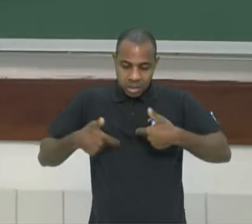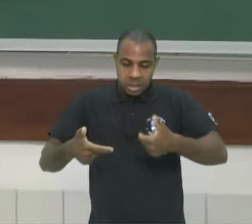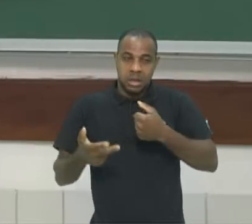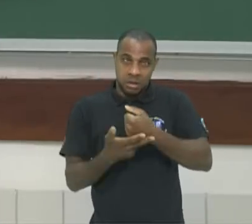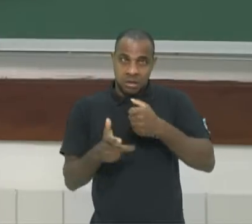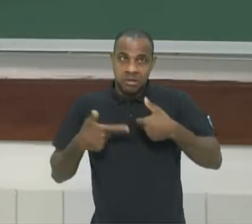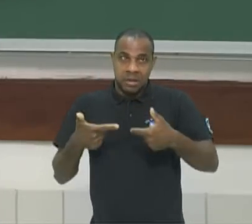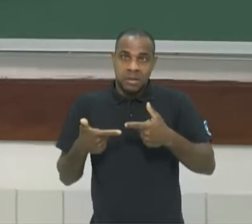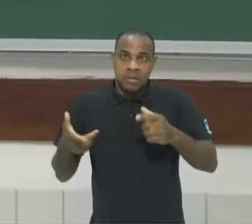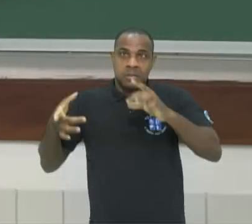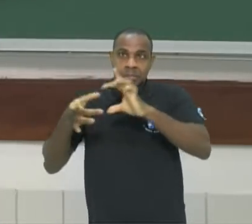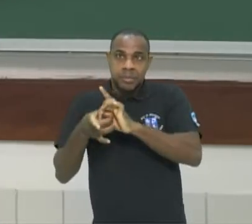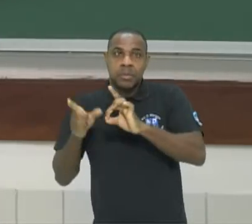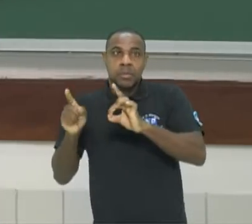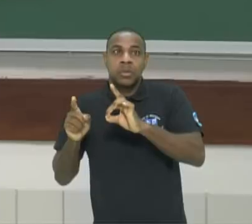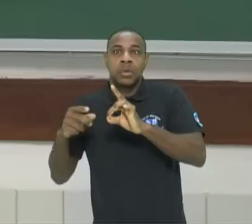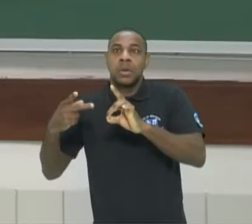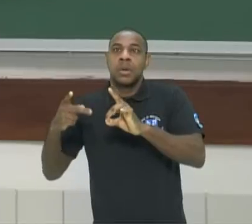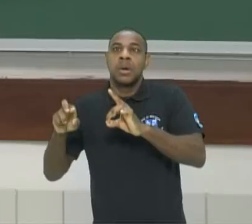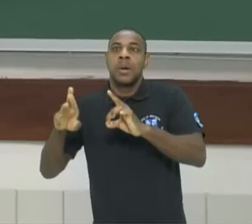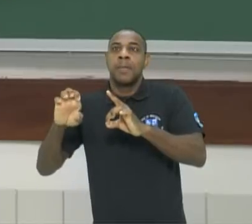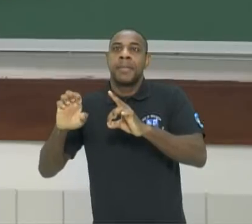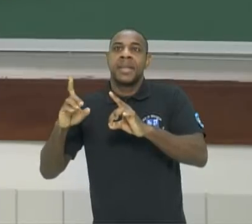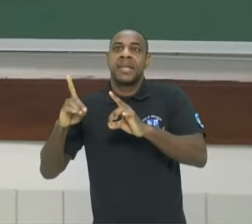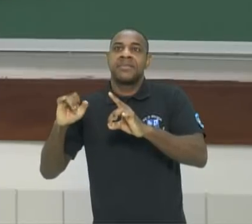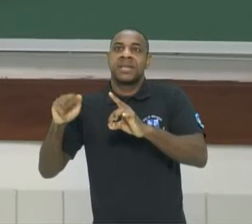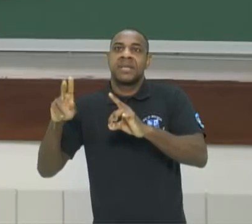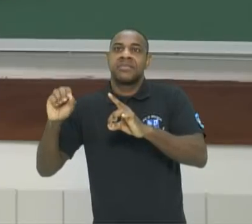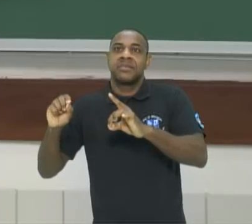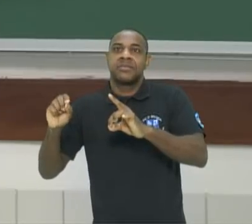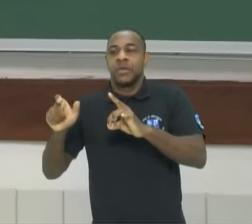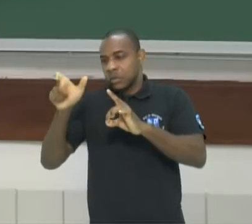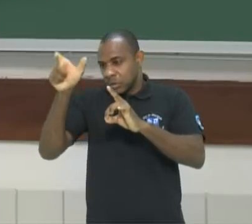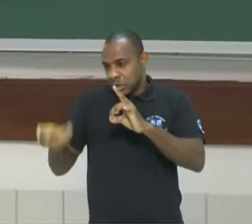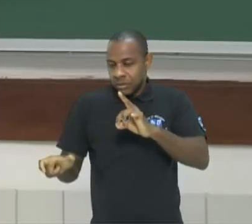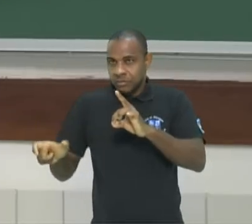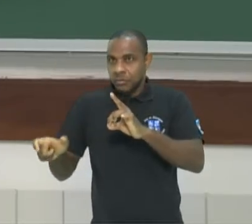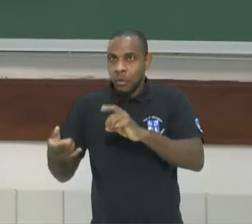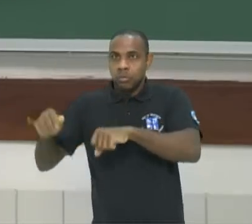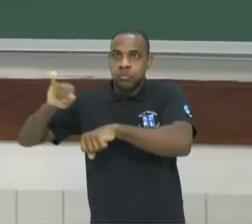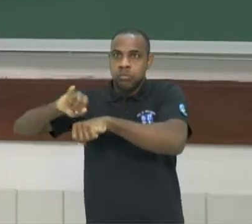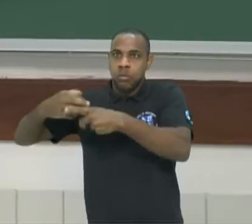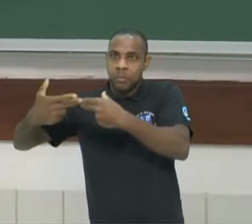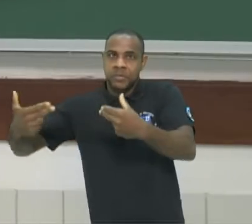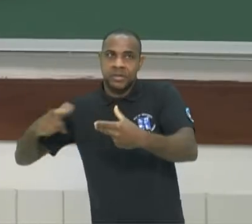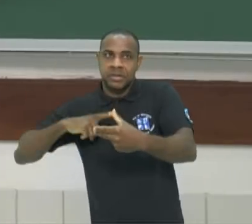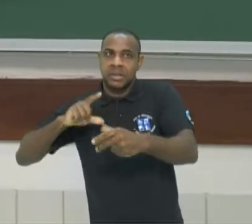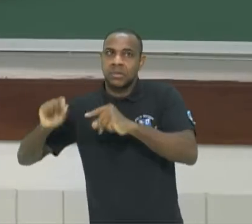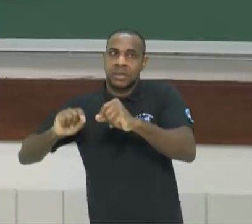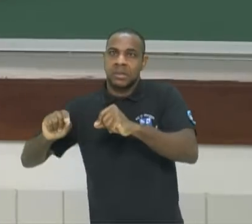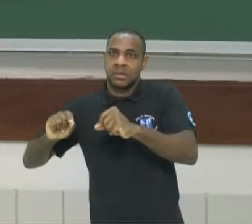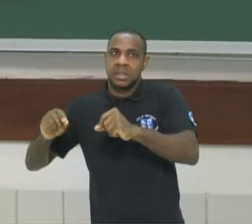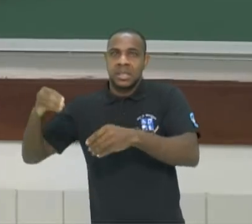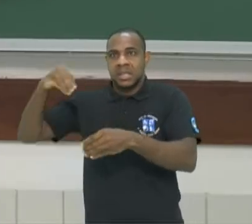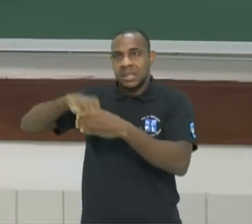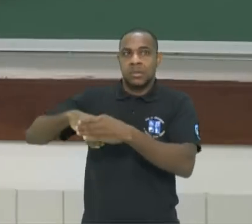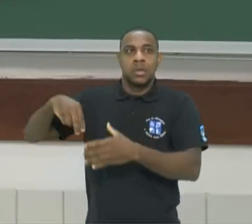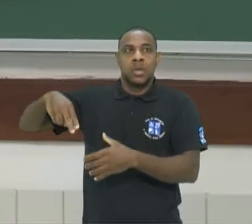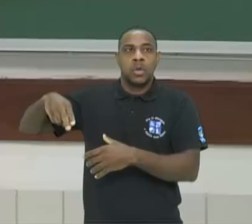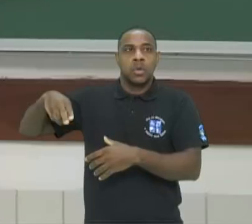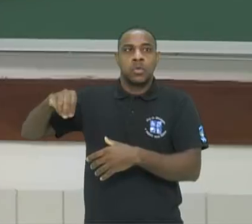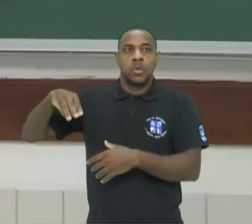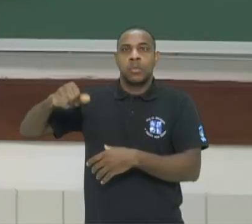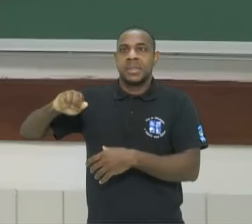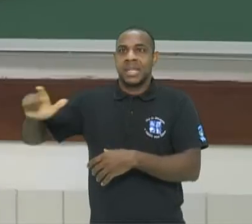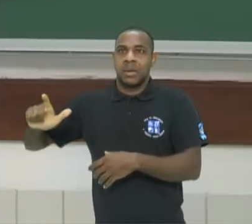só que ele apresenta o predicativo do sujeito ou do objeto que tem no meu nominal o do